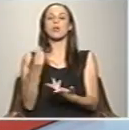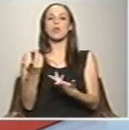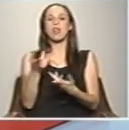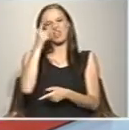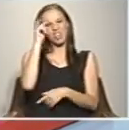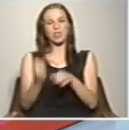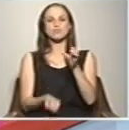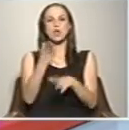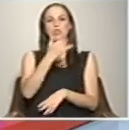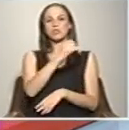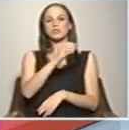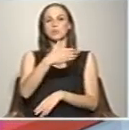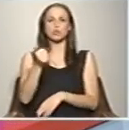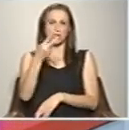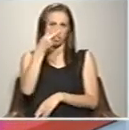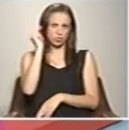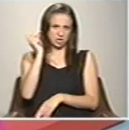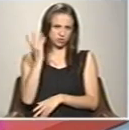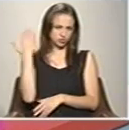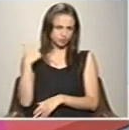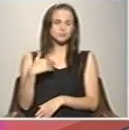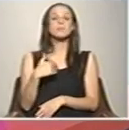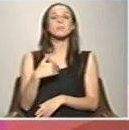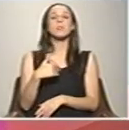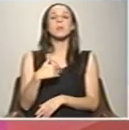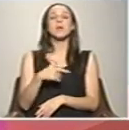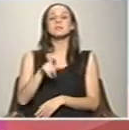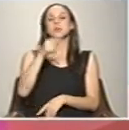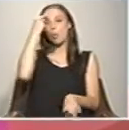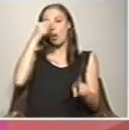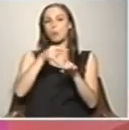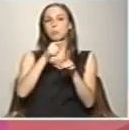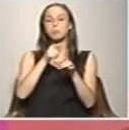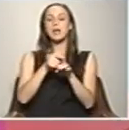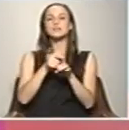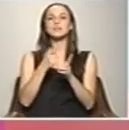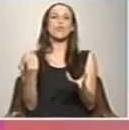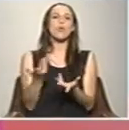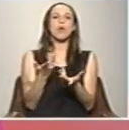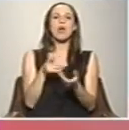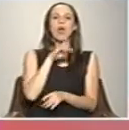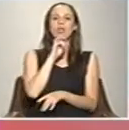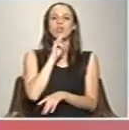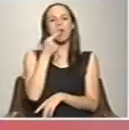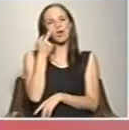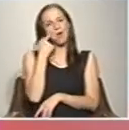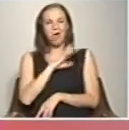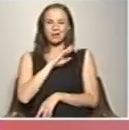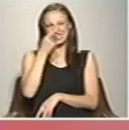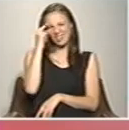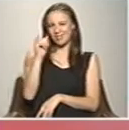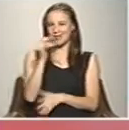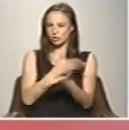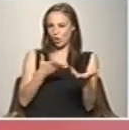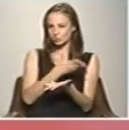criada em 2012, portanto há 2 anos, não é? E que tem como objetivo precisamente ser uma espécie de laboratório de ideias, de negócios,